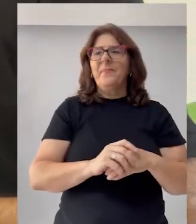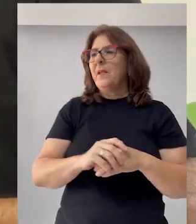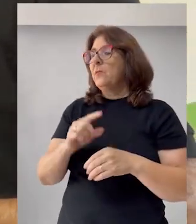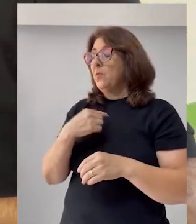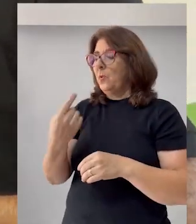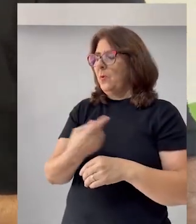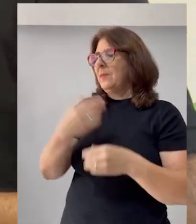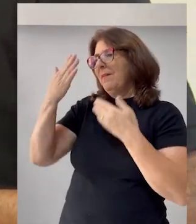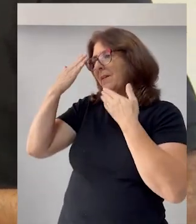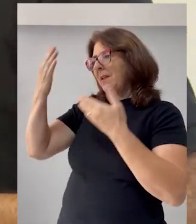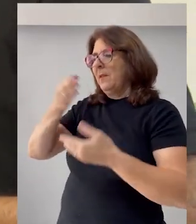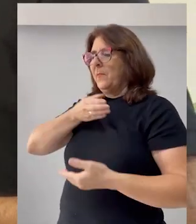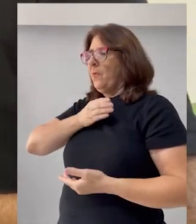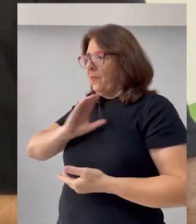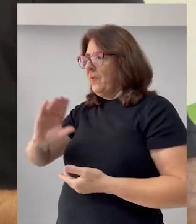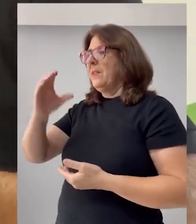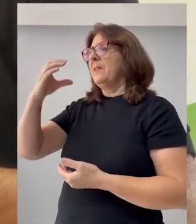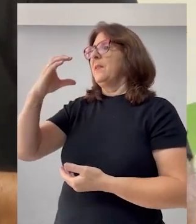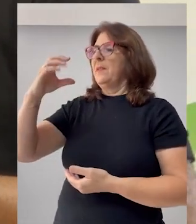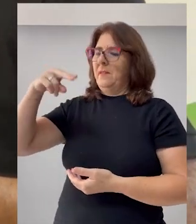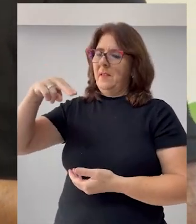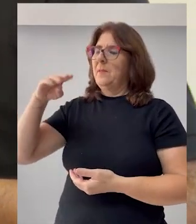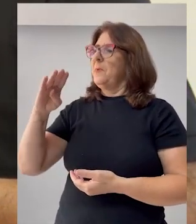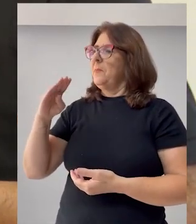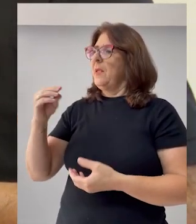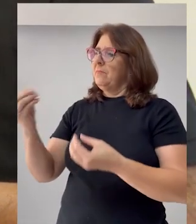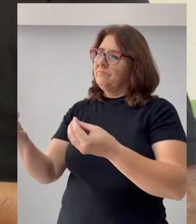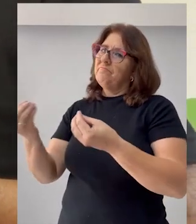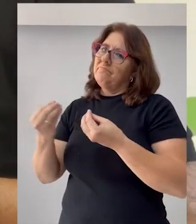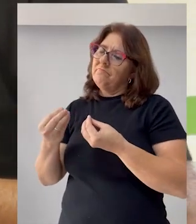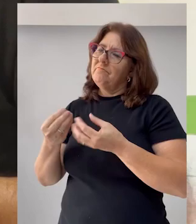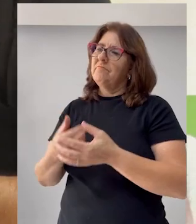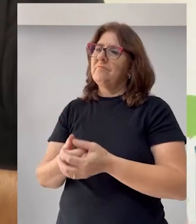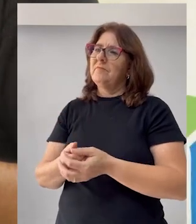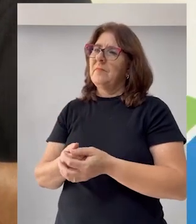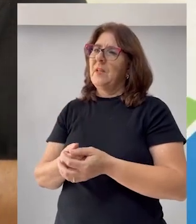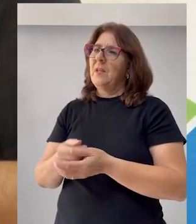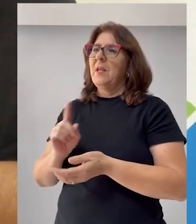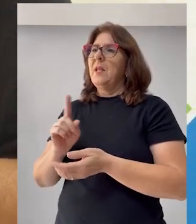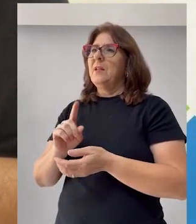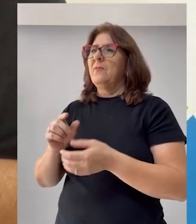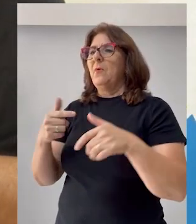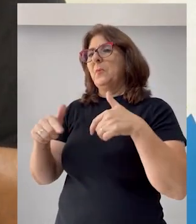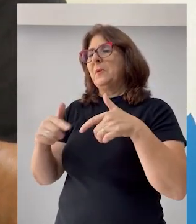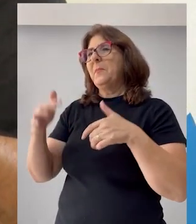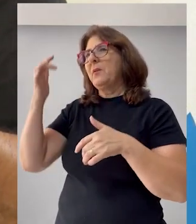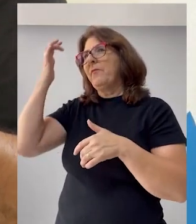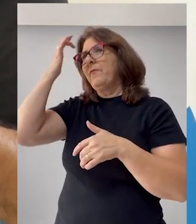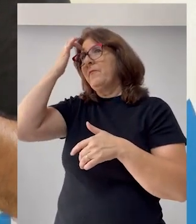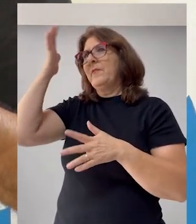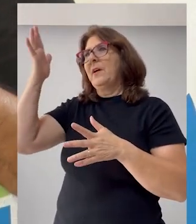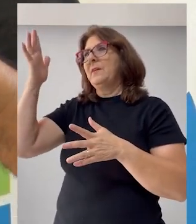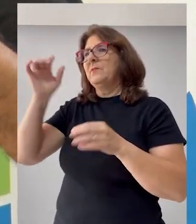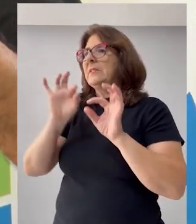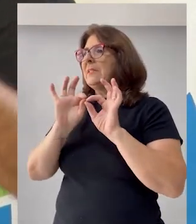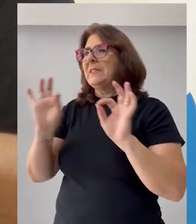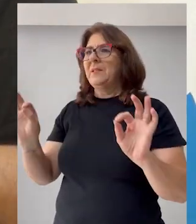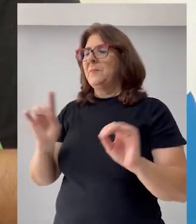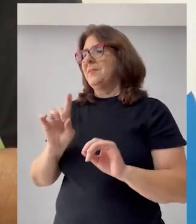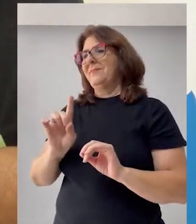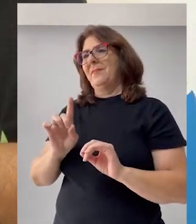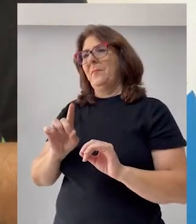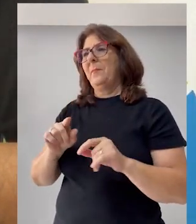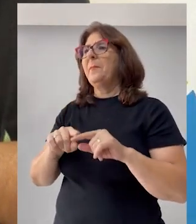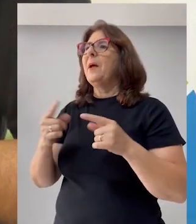A gente que agradece pela confiança que a CNBB tem nos dado, porque eu não trabalho assim, sem dizer assim, não é